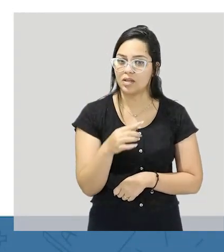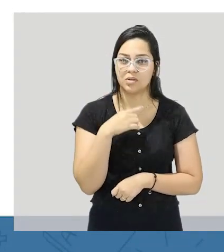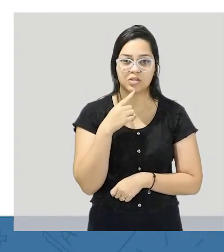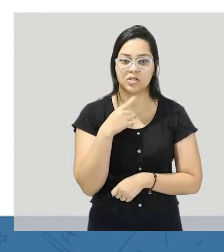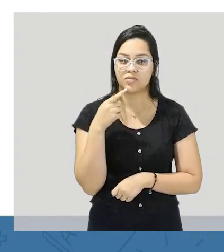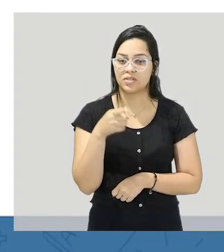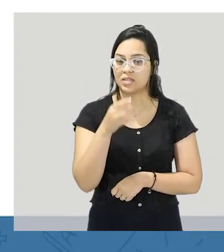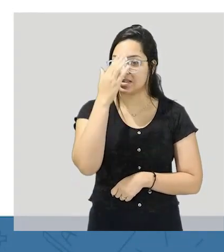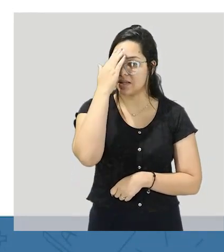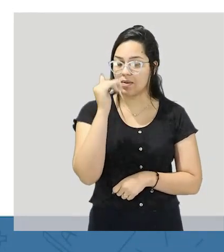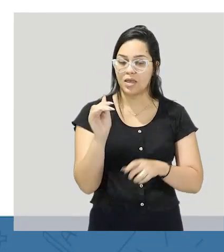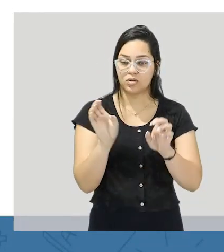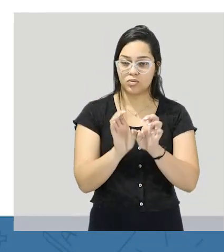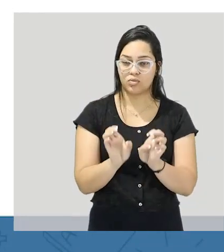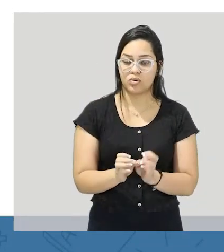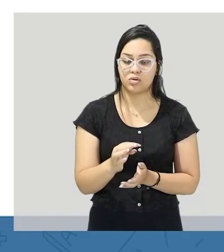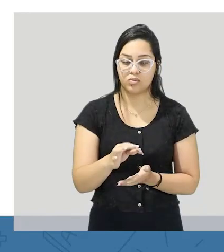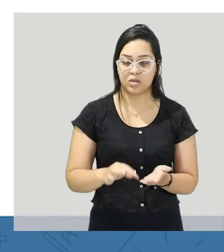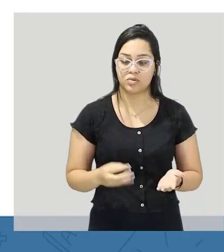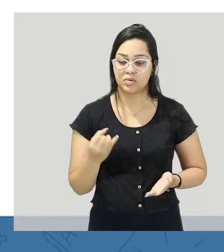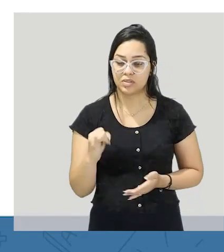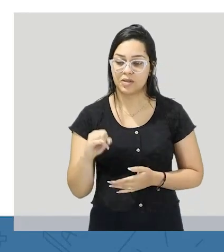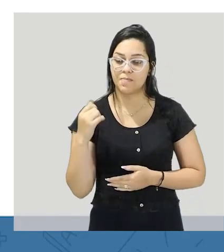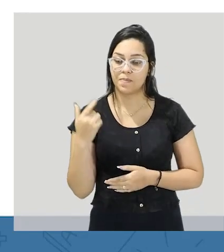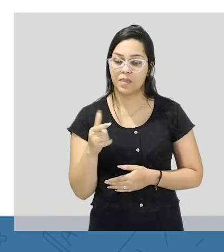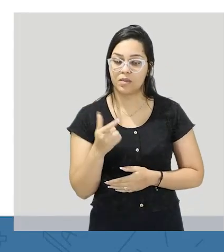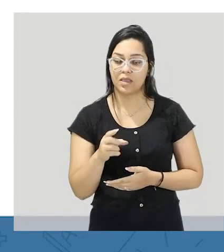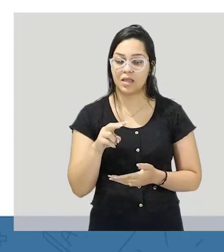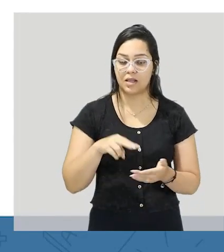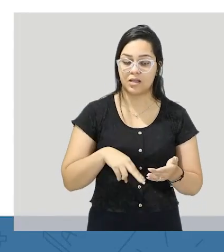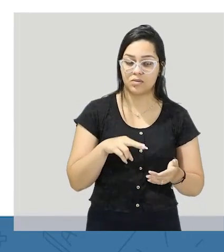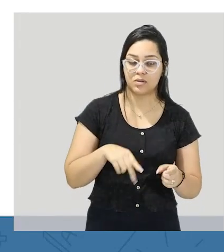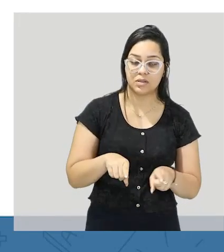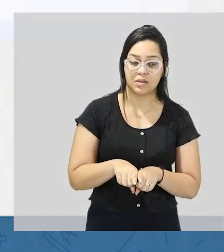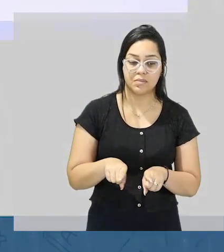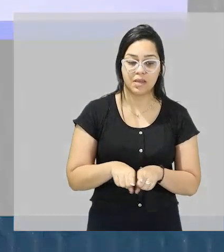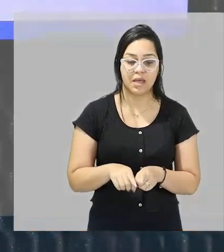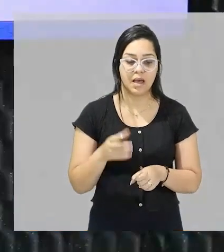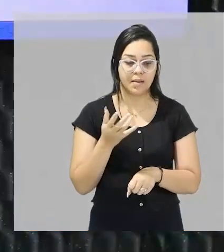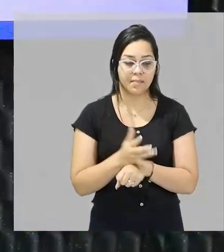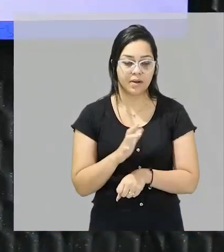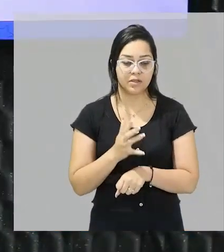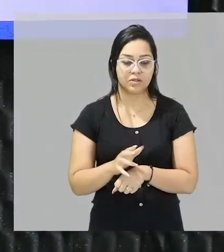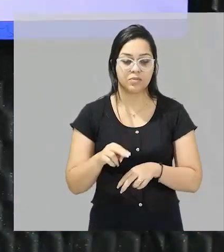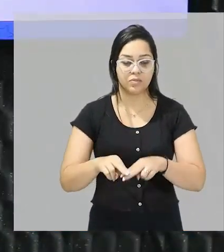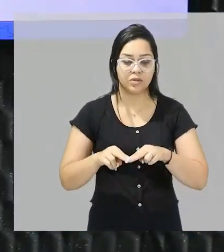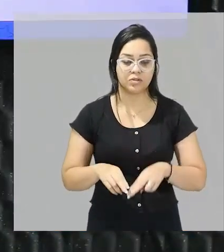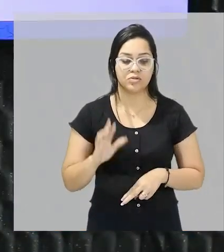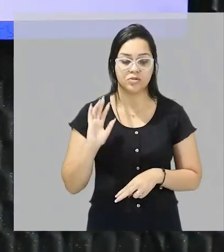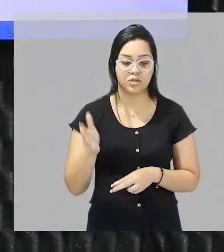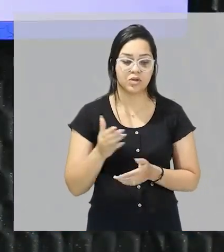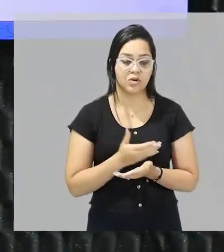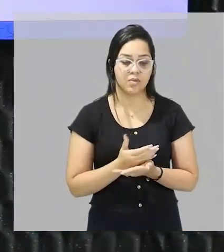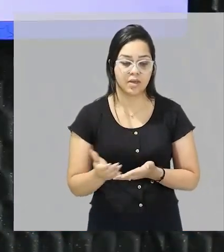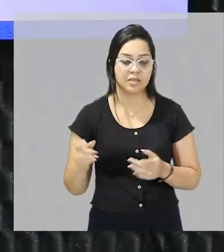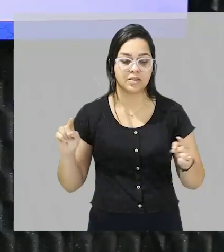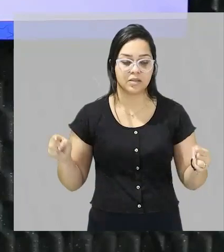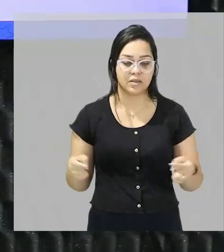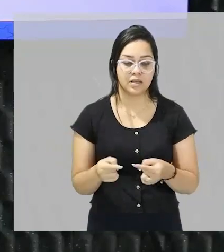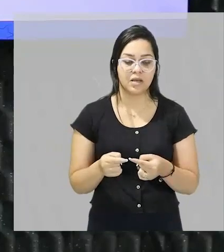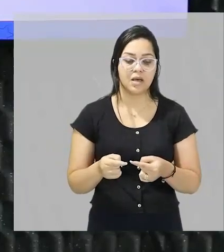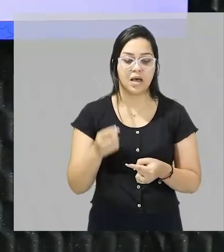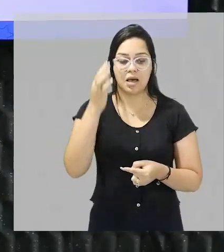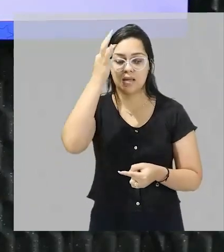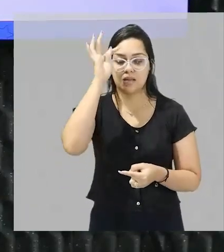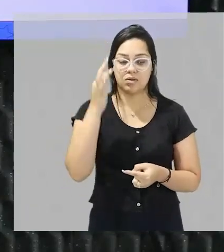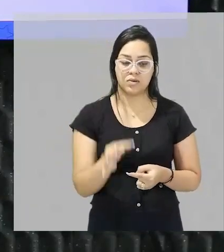saber a estrutura do texto se você não tiver leitura e não tiver a prática da escrita. Então, já comecem alinhando aí a teoria com